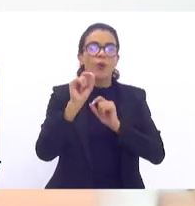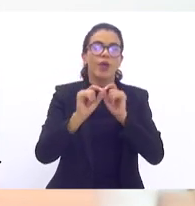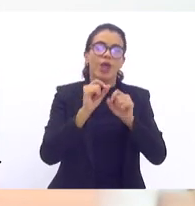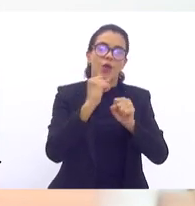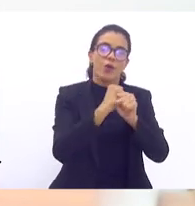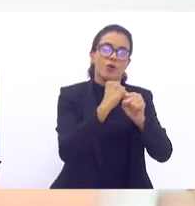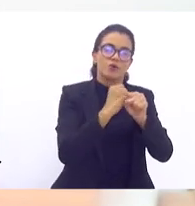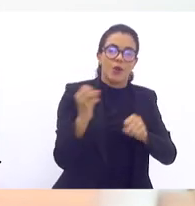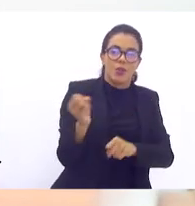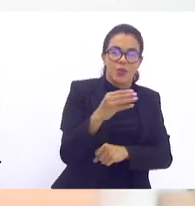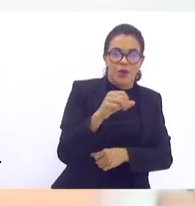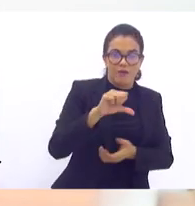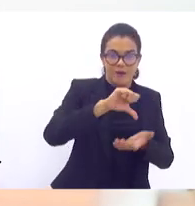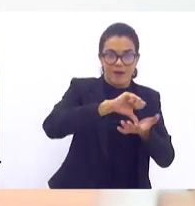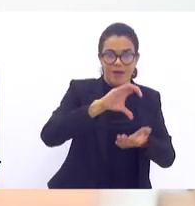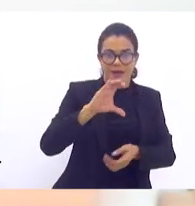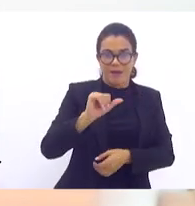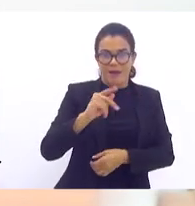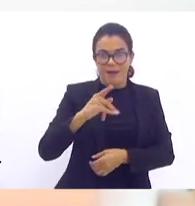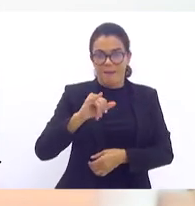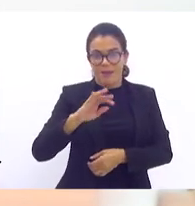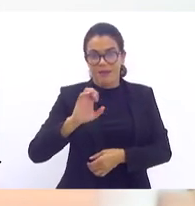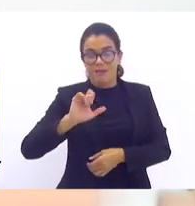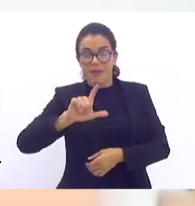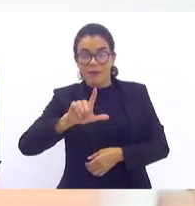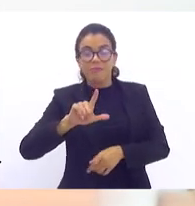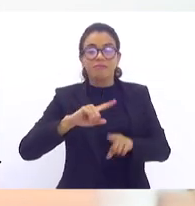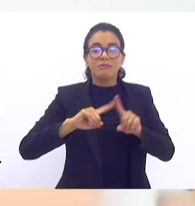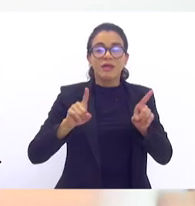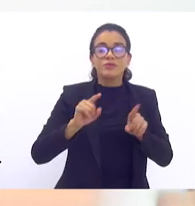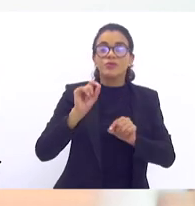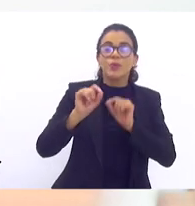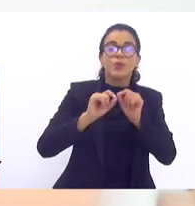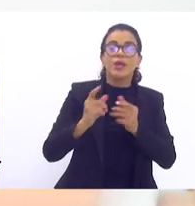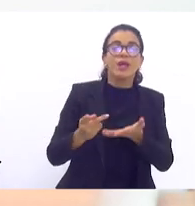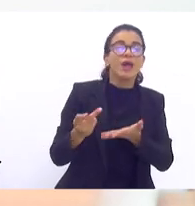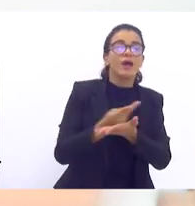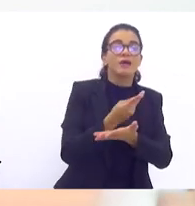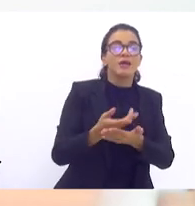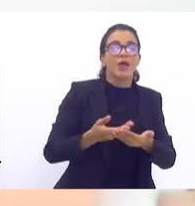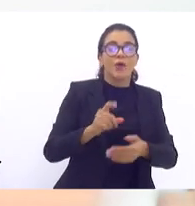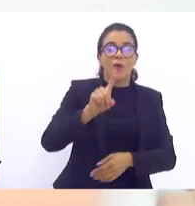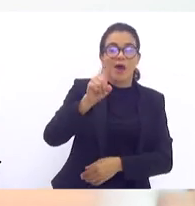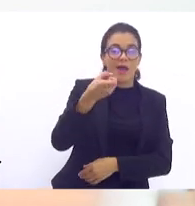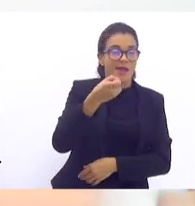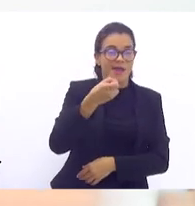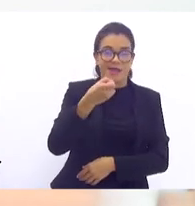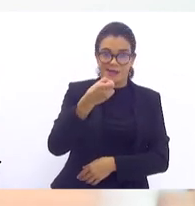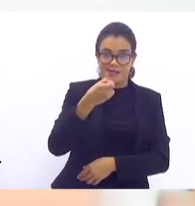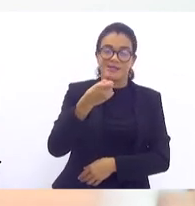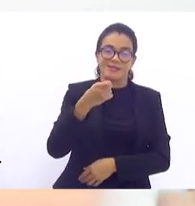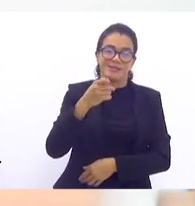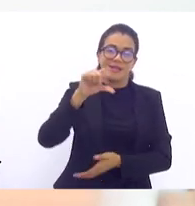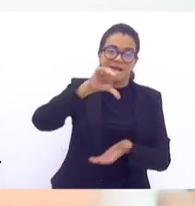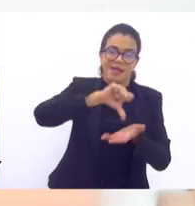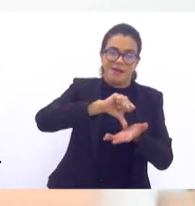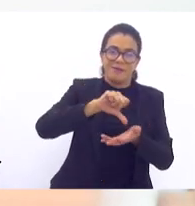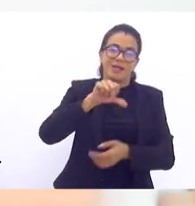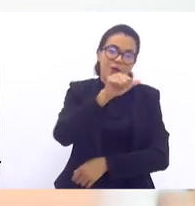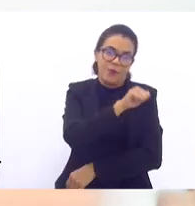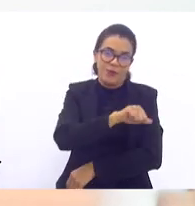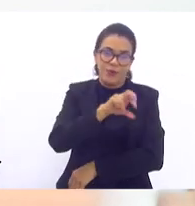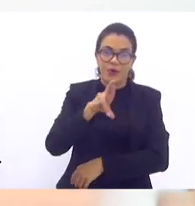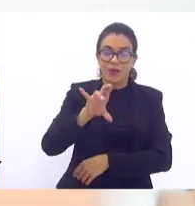construir uma nova capital mas não se preocuparam com o que aconteceria com a antiga capital que era o Rio de Janeiro